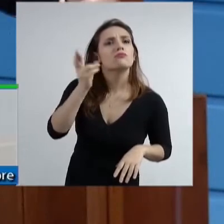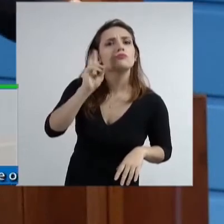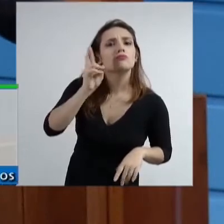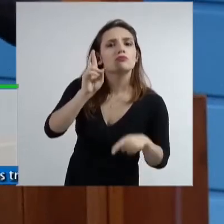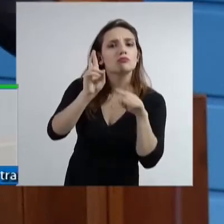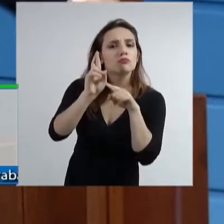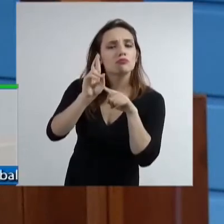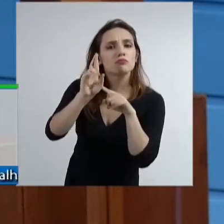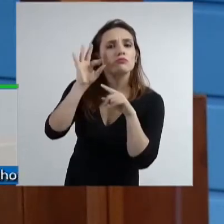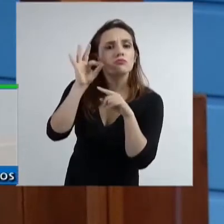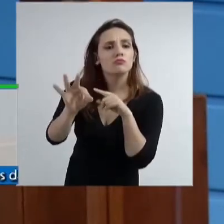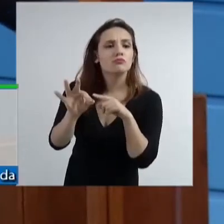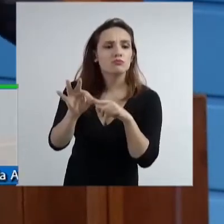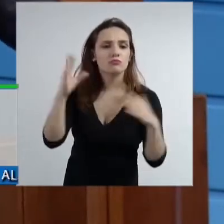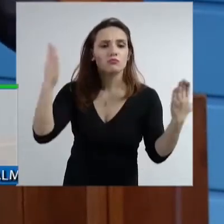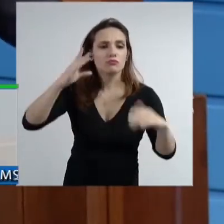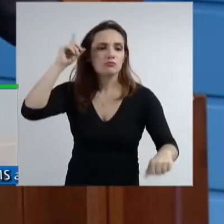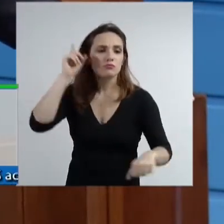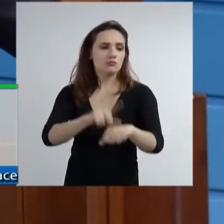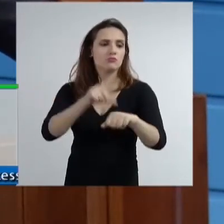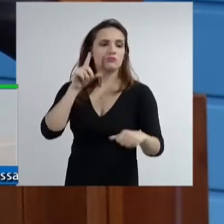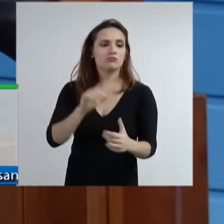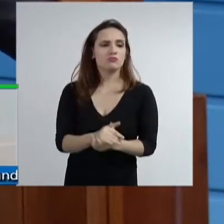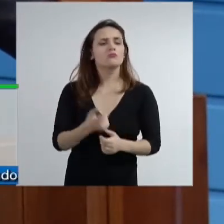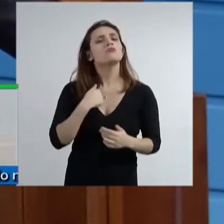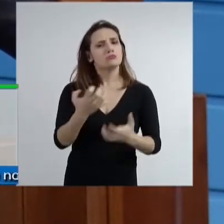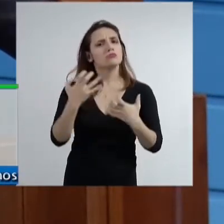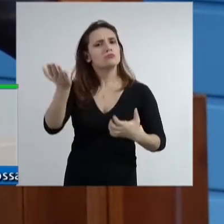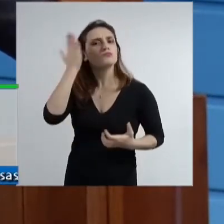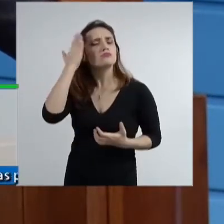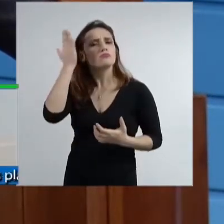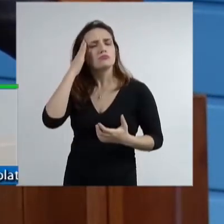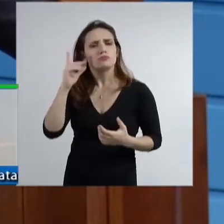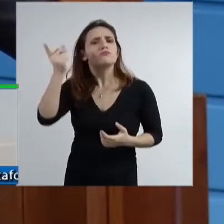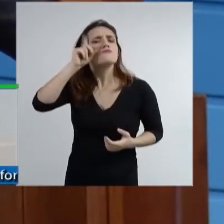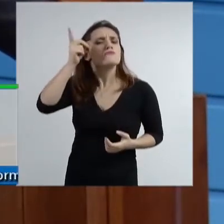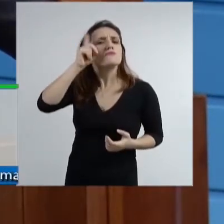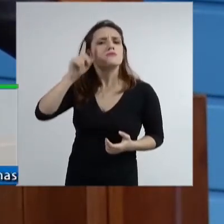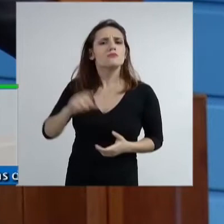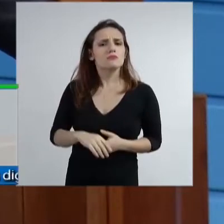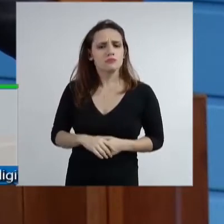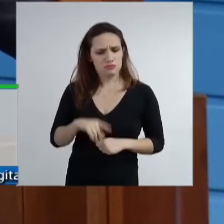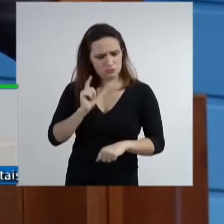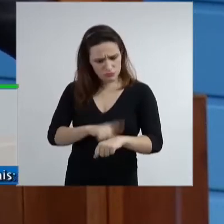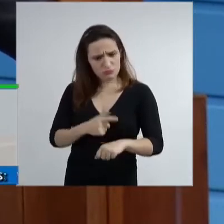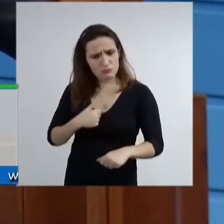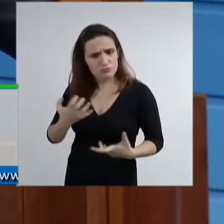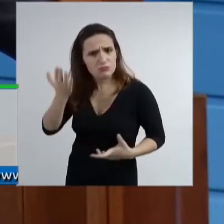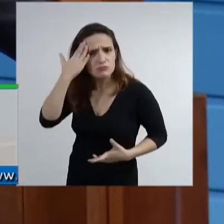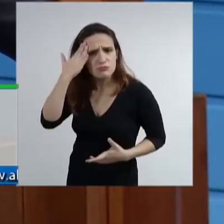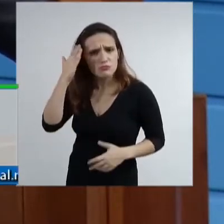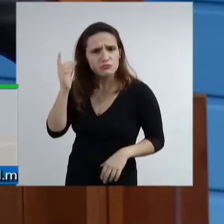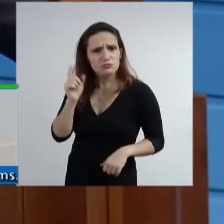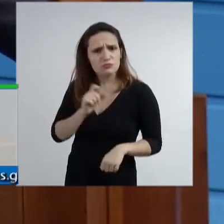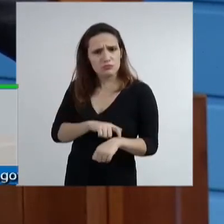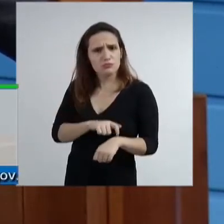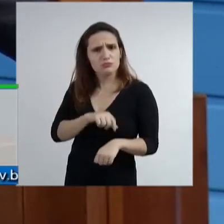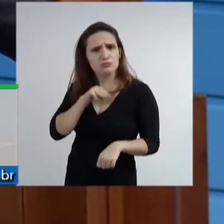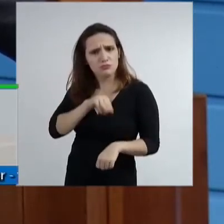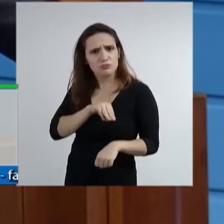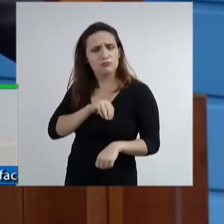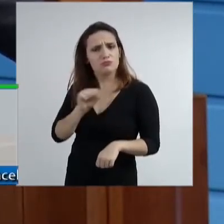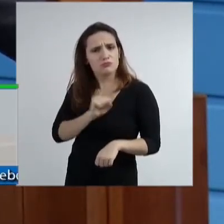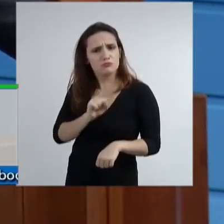em dinheiro, em tempo real. Eu quero saber todo dia, toda hora, todo minuto, todo segundo